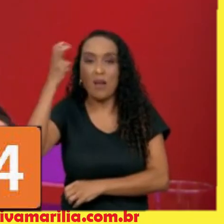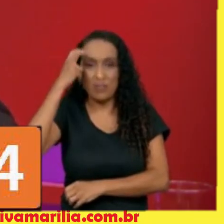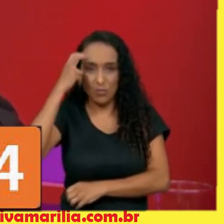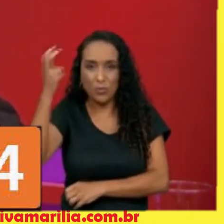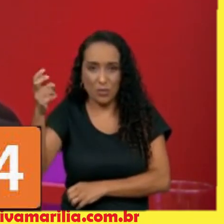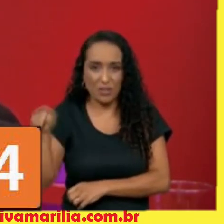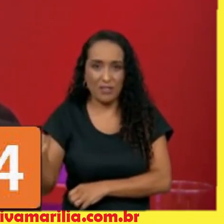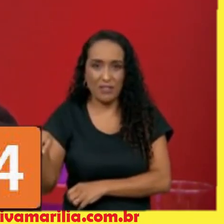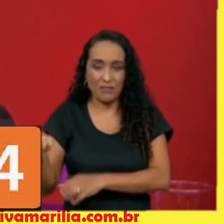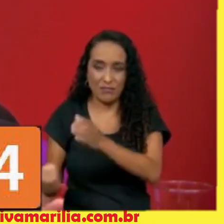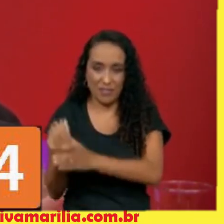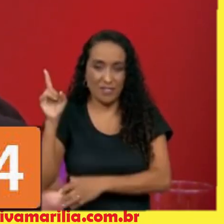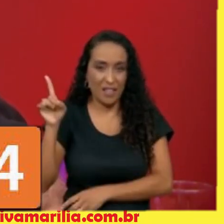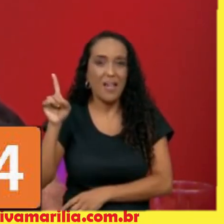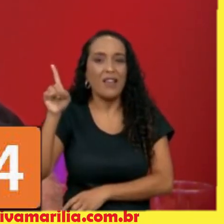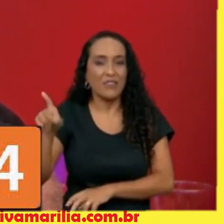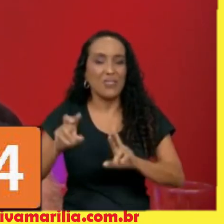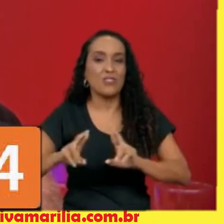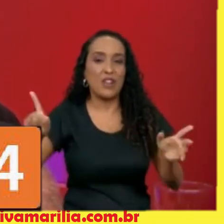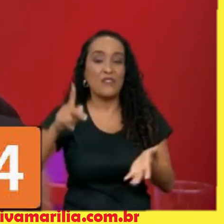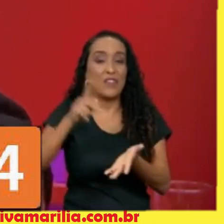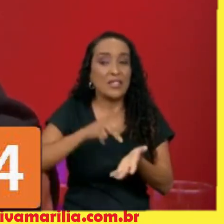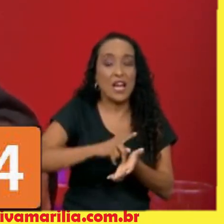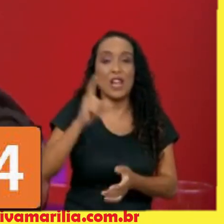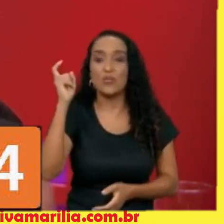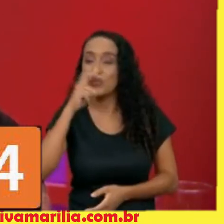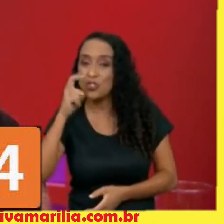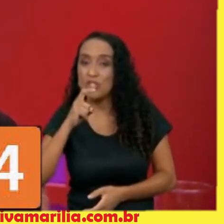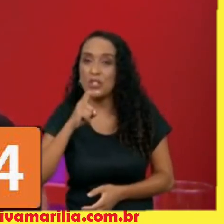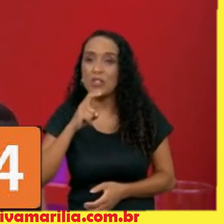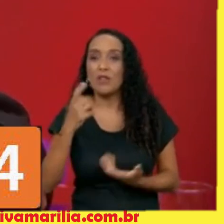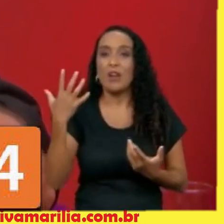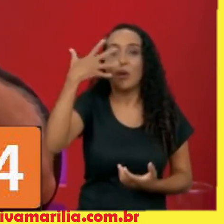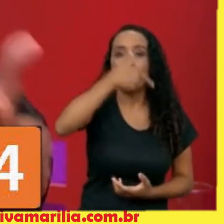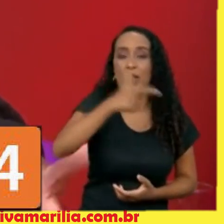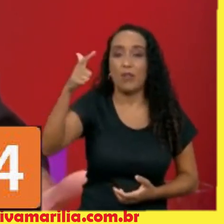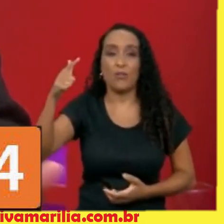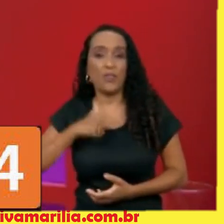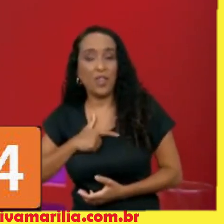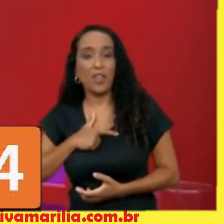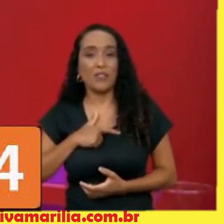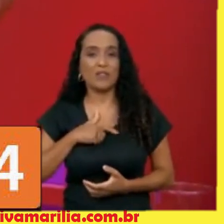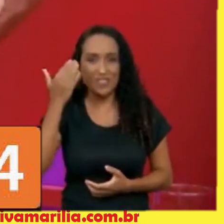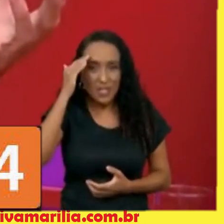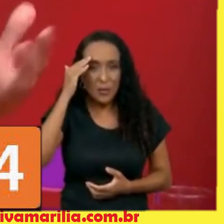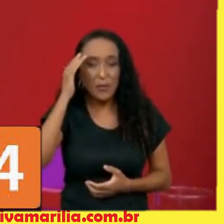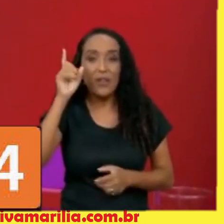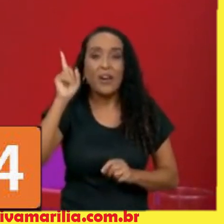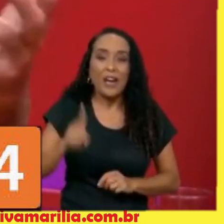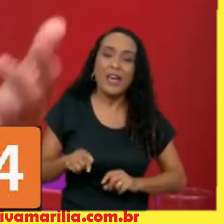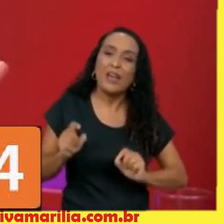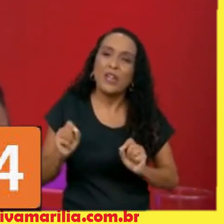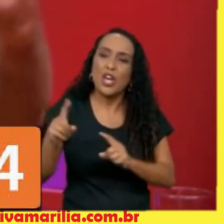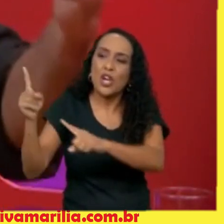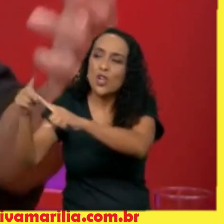Entende? É você diferenciar verdade e mentira, o belo do feio, entende isso? Quer dizer, o que a